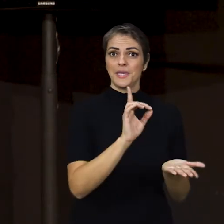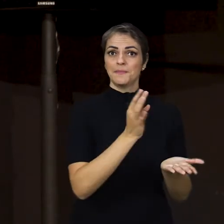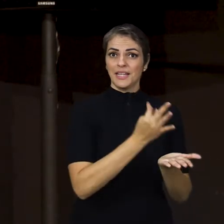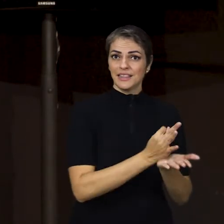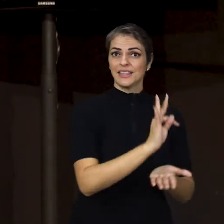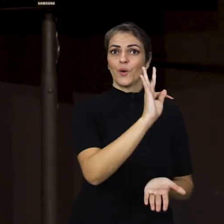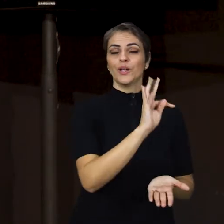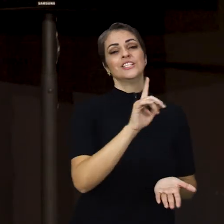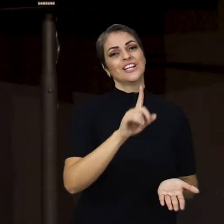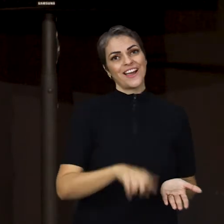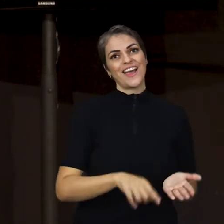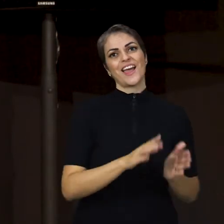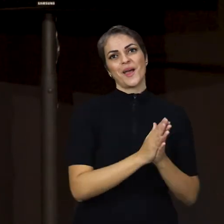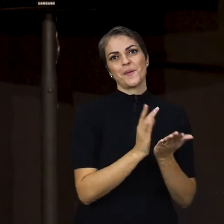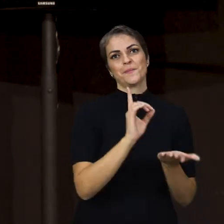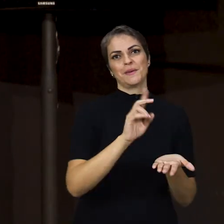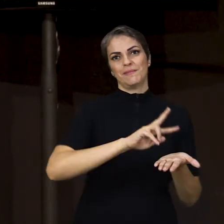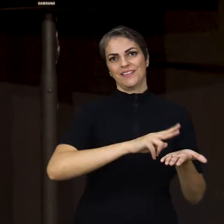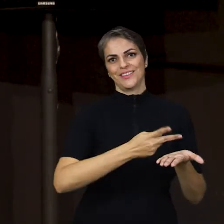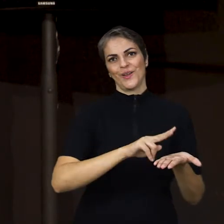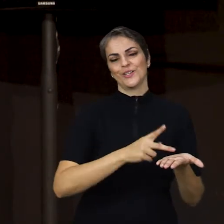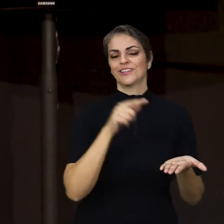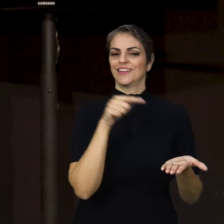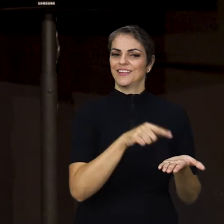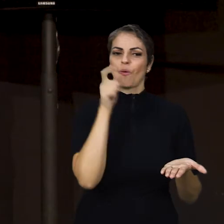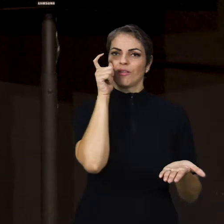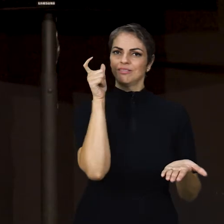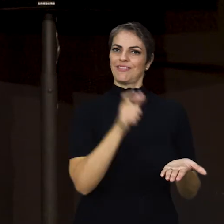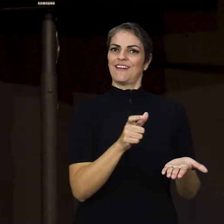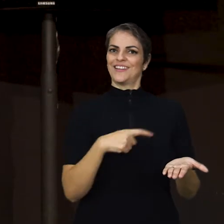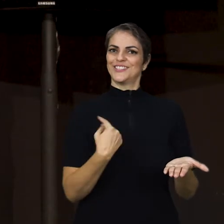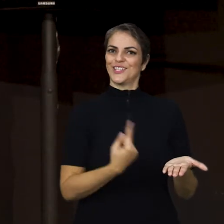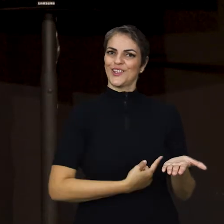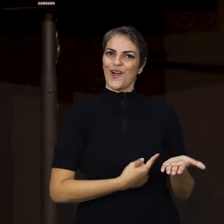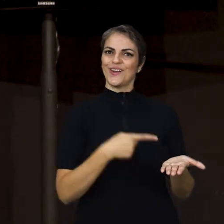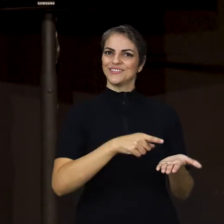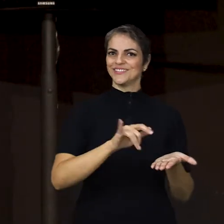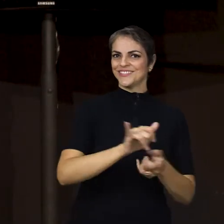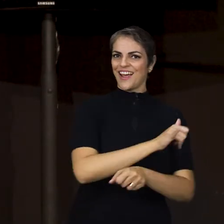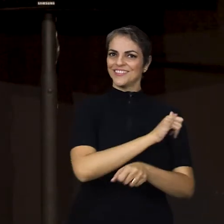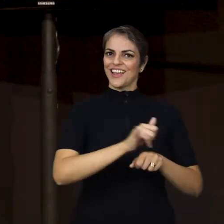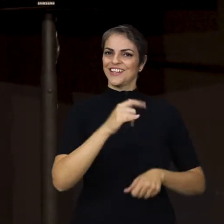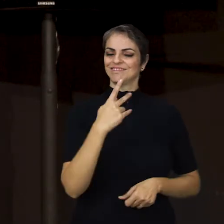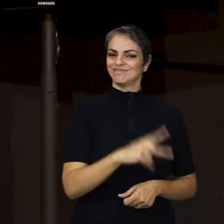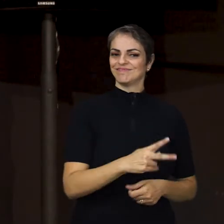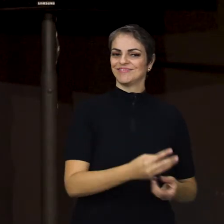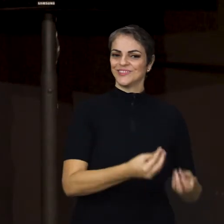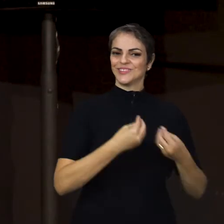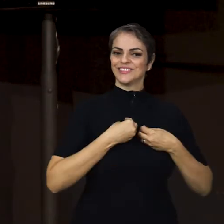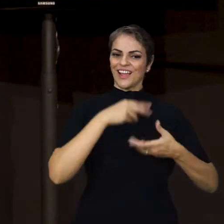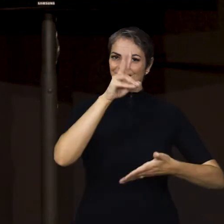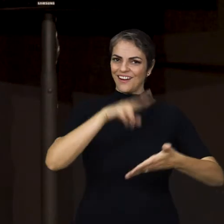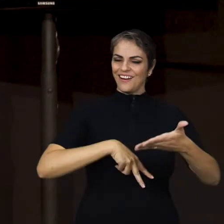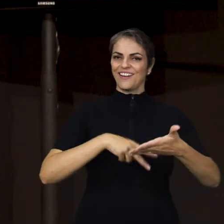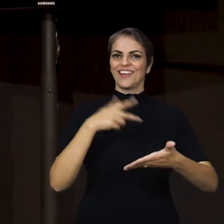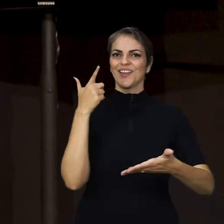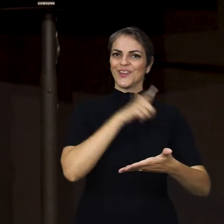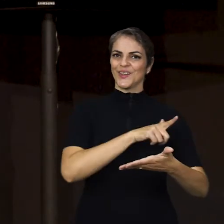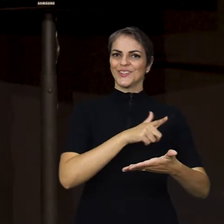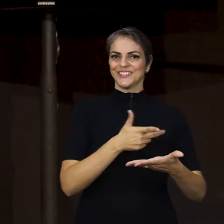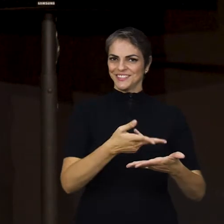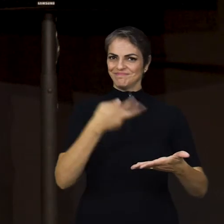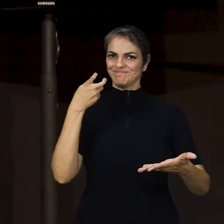interessados na hermenêutica bíblica e nos seus princípios, nas suas ferramentas, que vão nos ajudar a interpretar esses textos